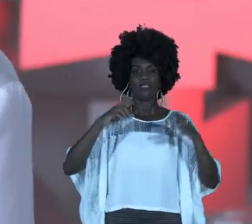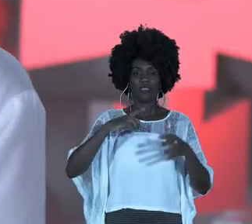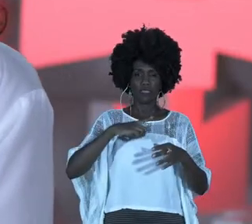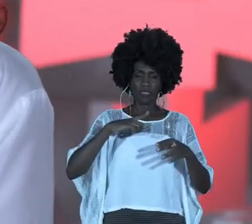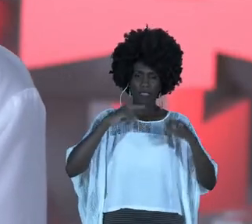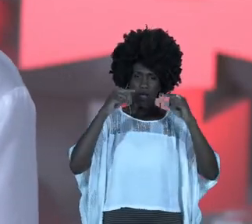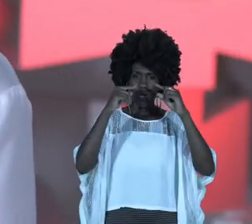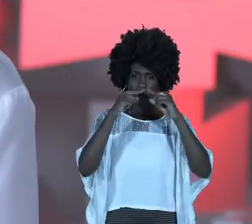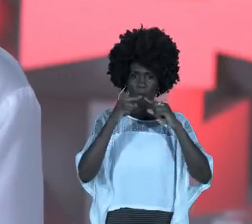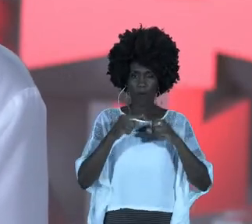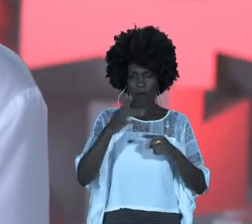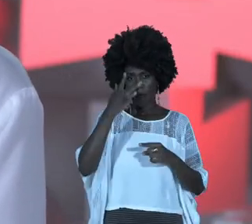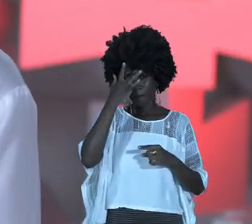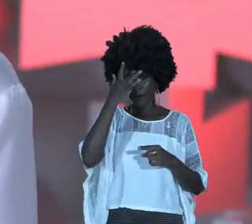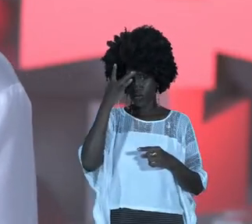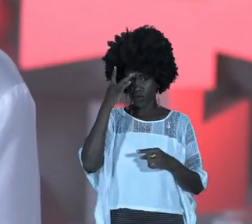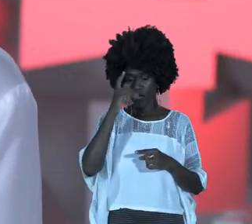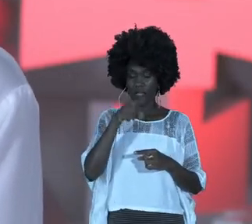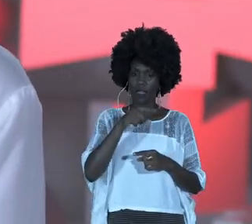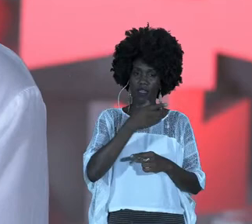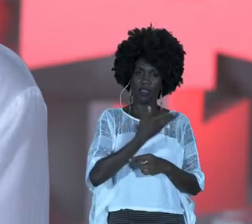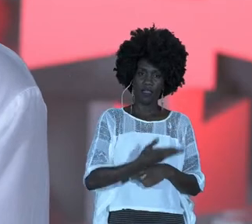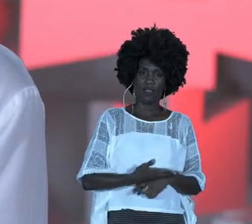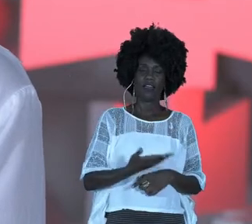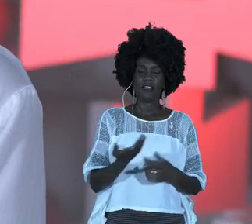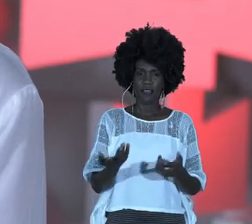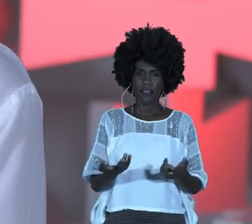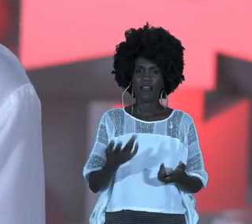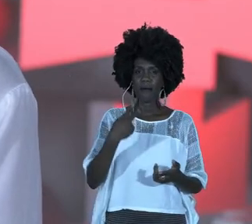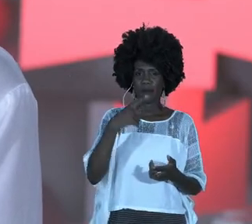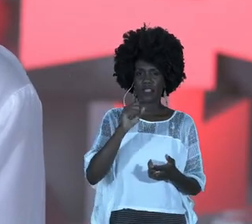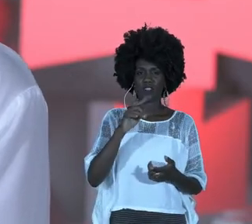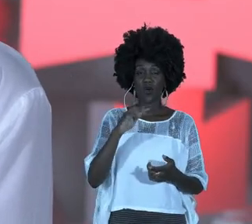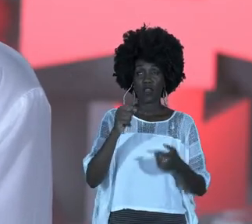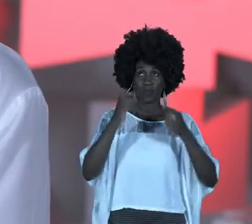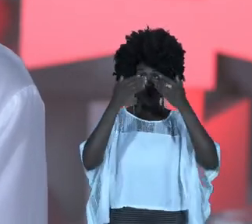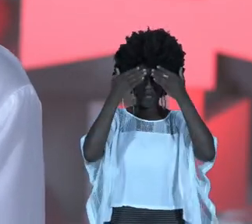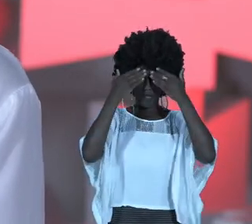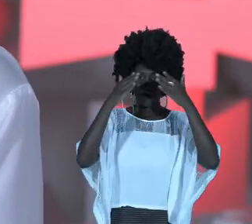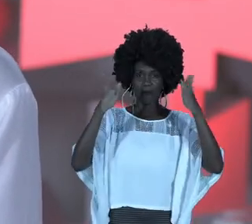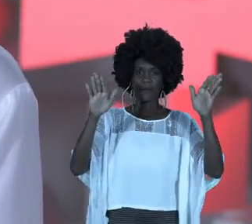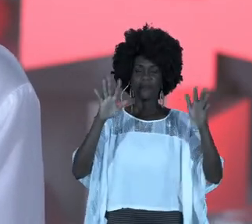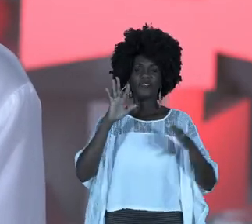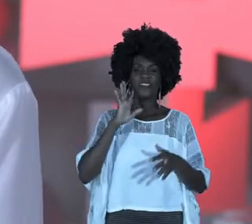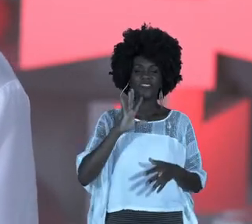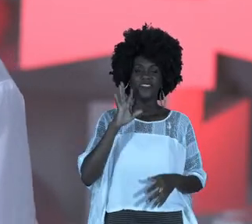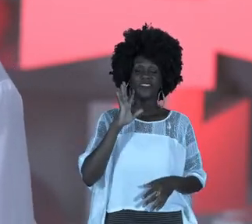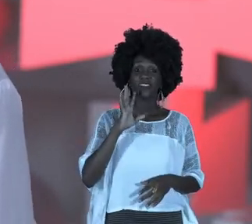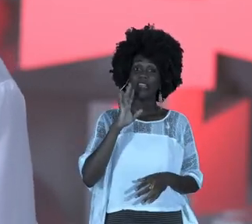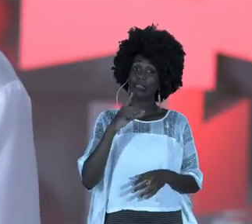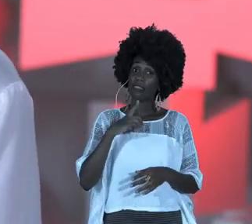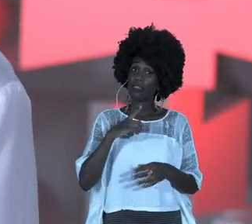a ver com a pessoa que ele é, né? Uma pessoa tão de cabeça aberta e tão bacana,